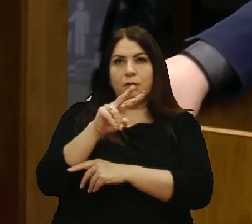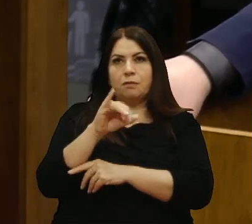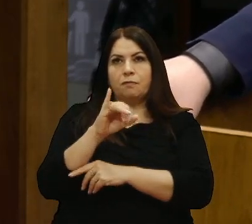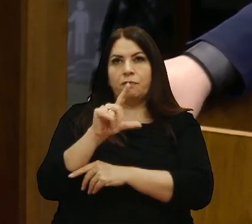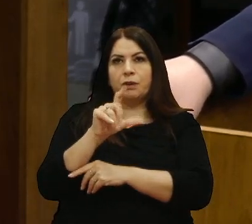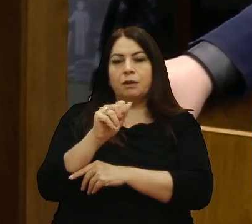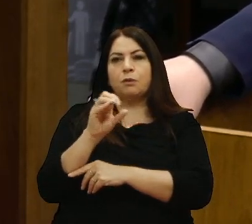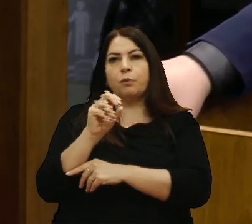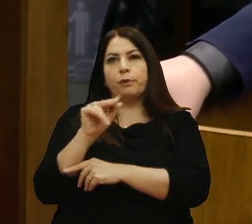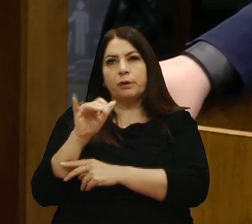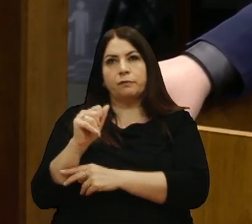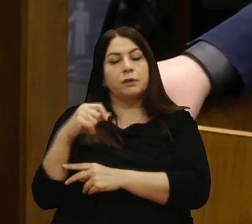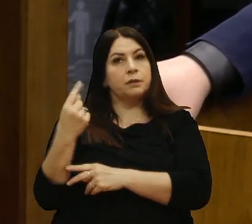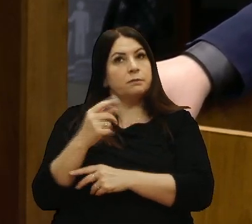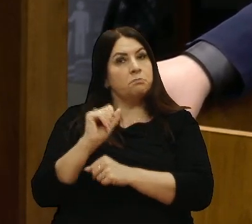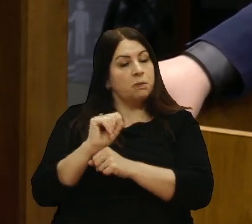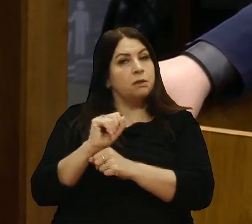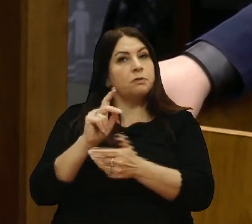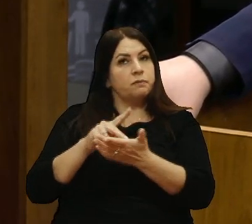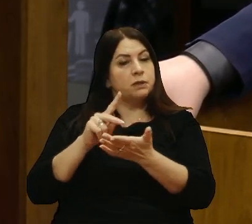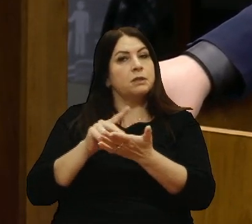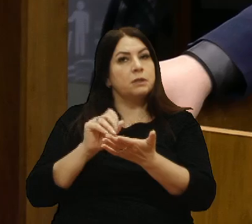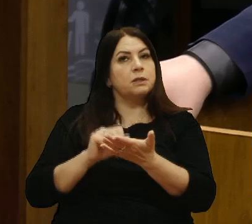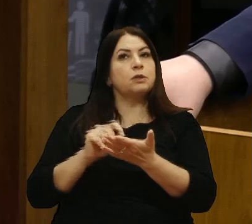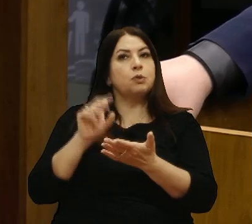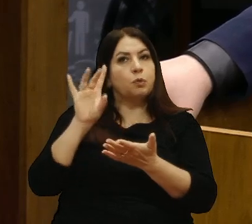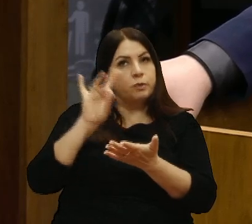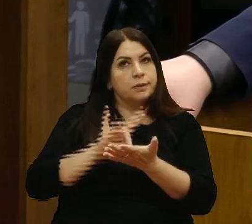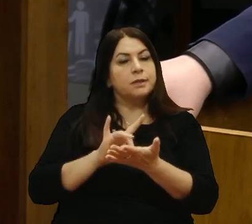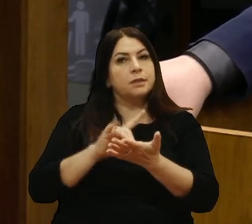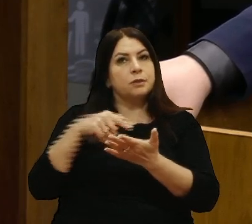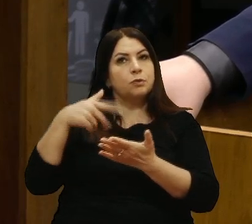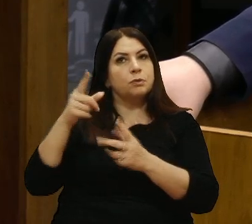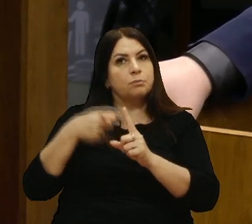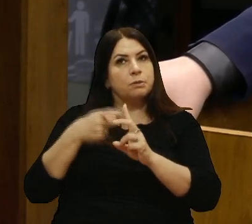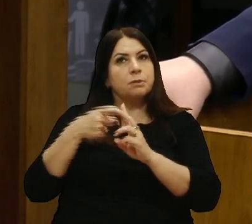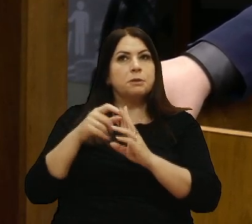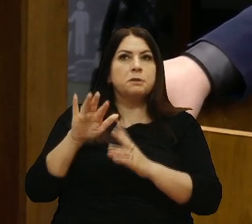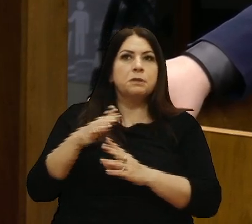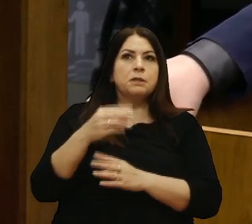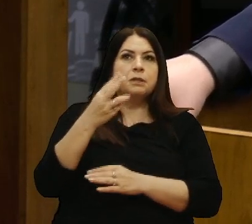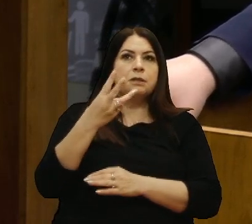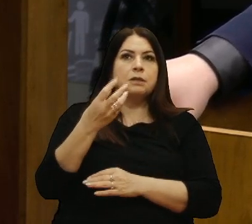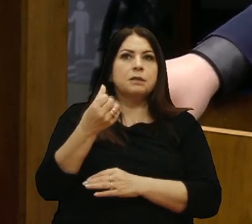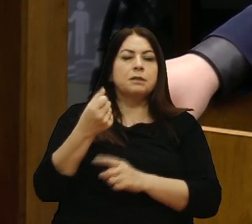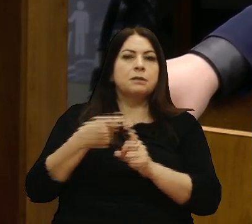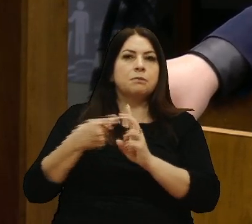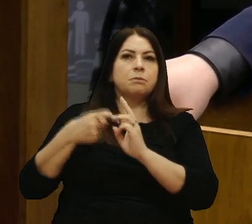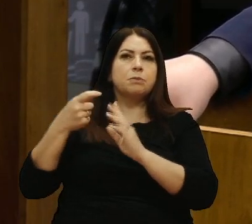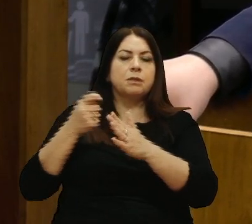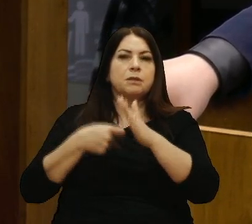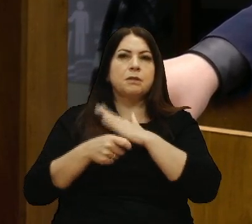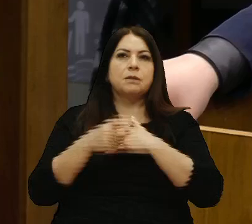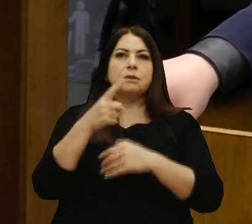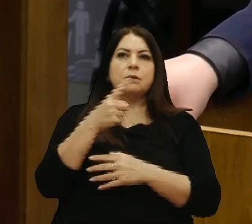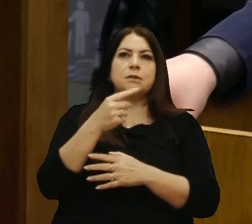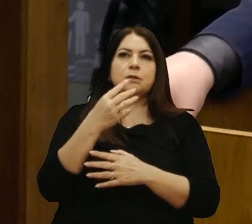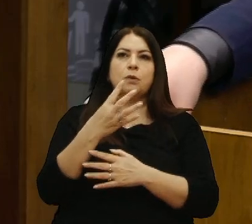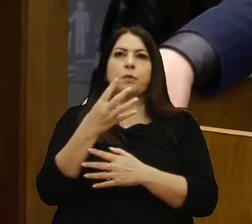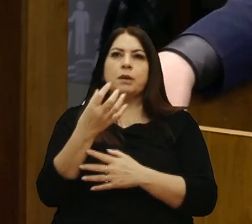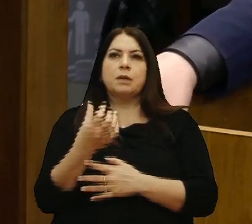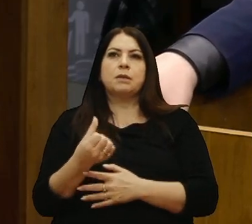eu espero que nós tenhamos, de fato, uma concretização dele nos próximos meses. A previsão são de 36 meses, os investimentos são de